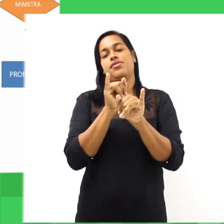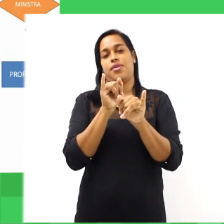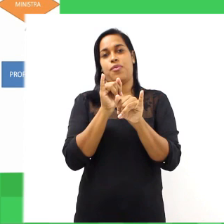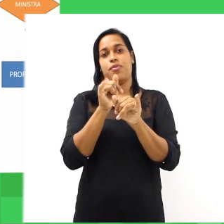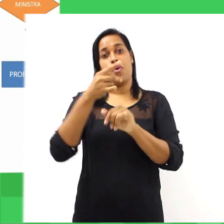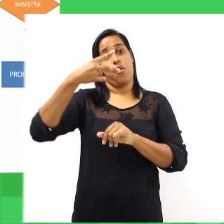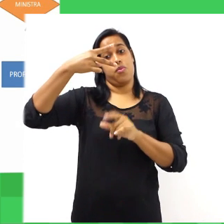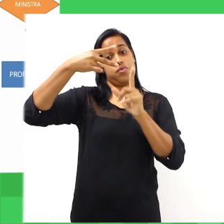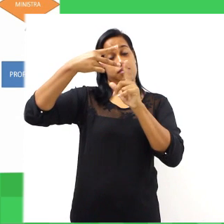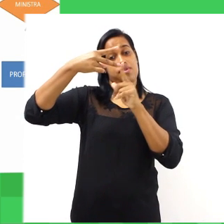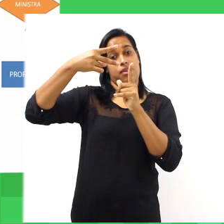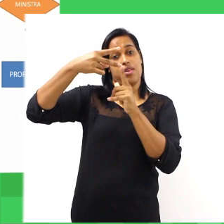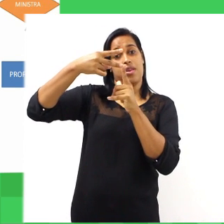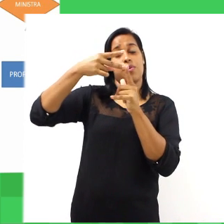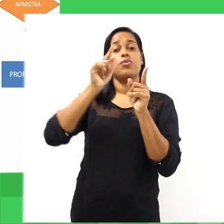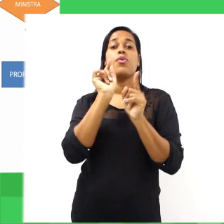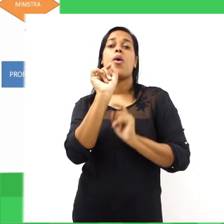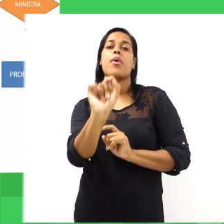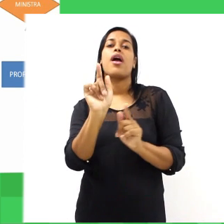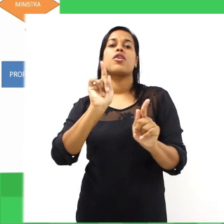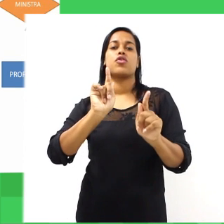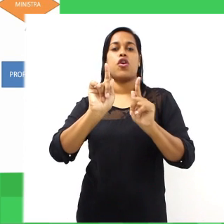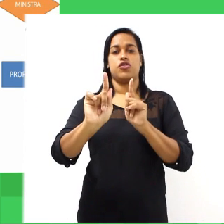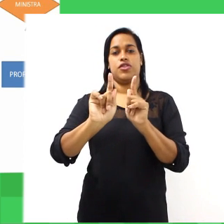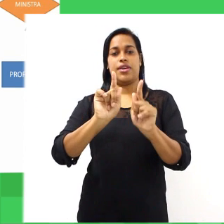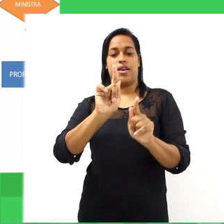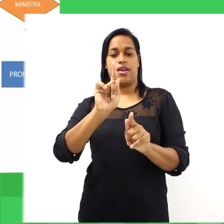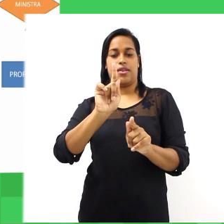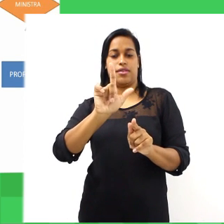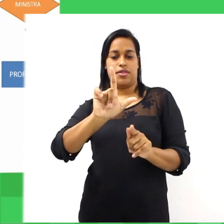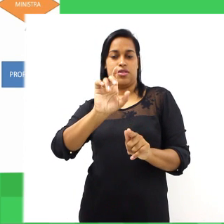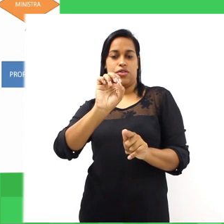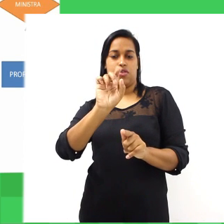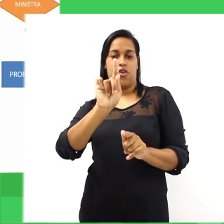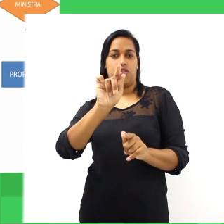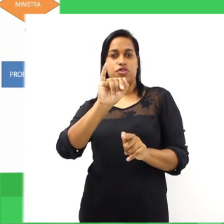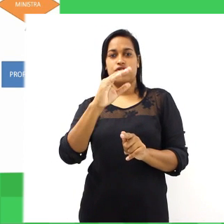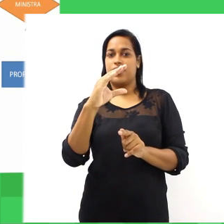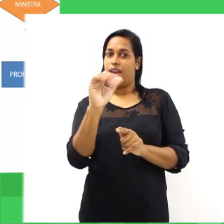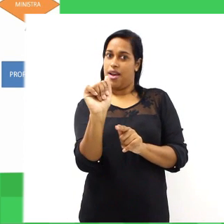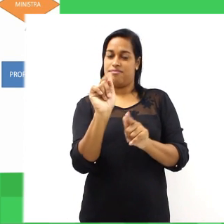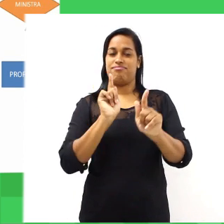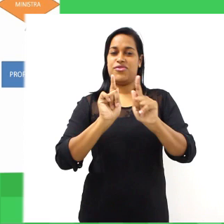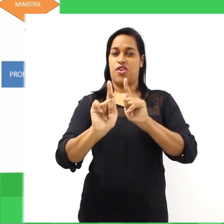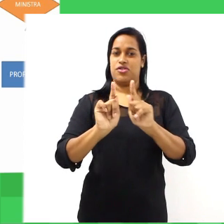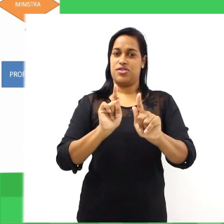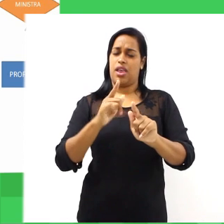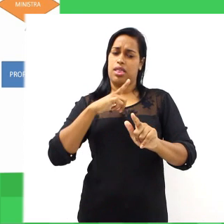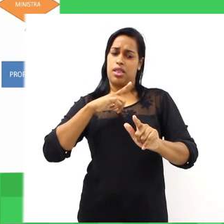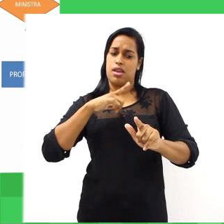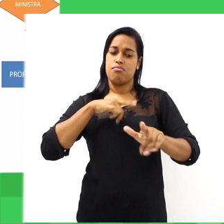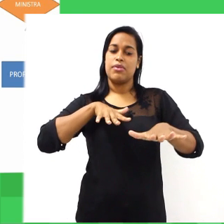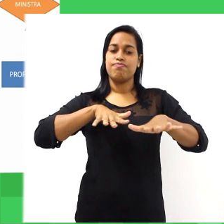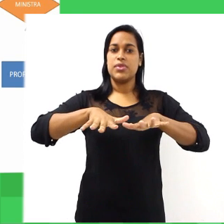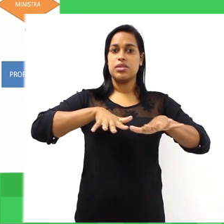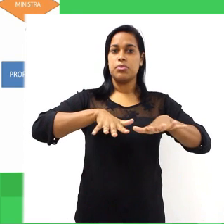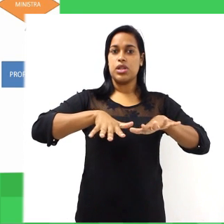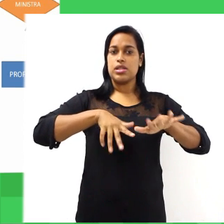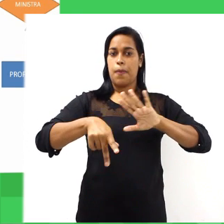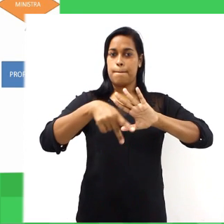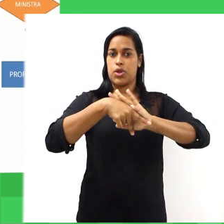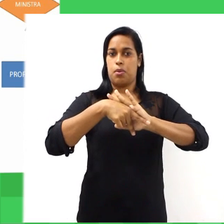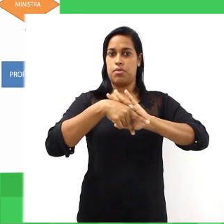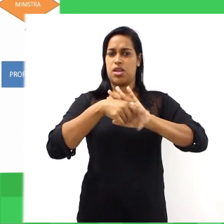O segundo passo é o nível lógico. Nesse caso aqui, existe uma manipulação desses dados por uma